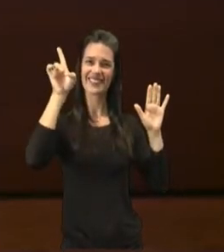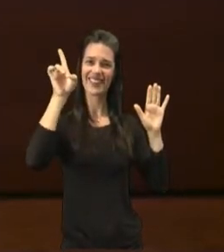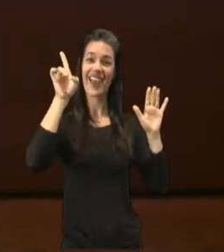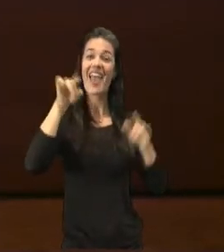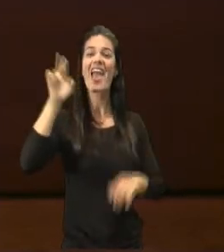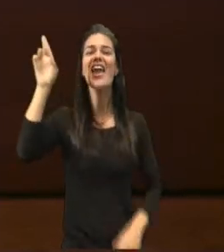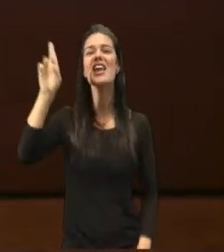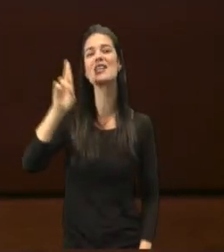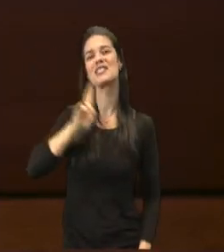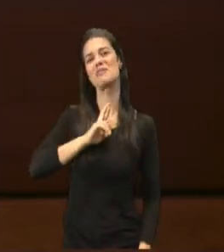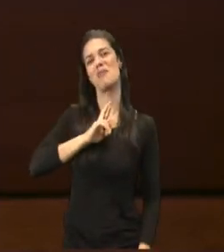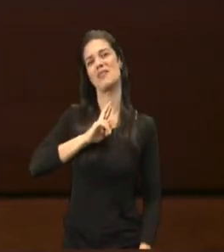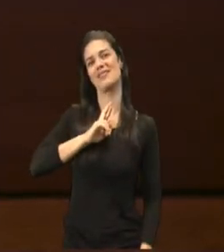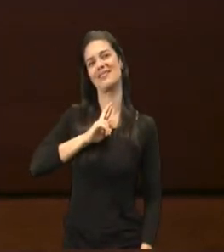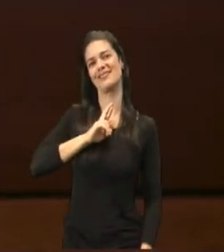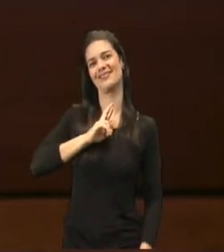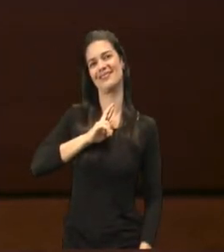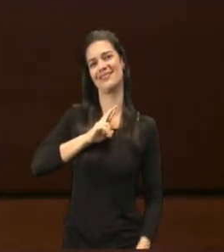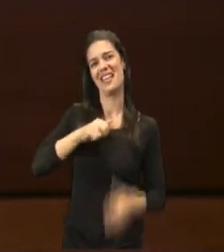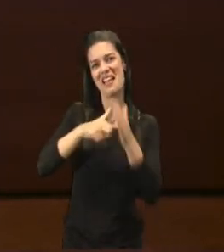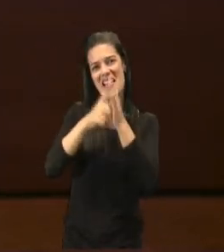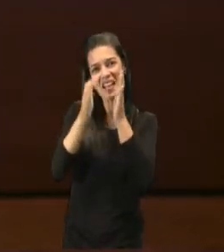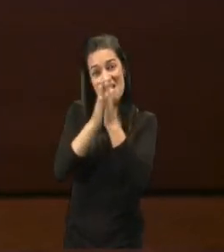de uma mãe que ora.